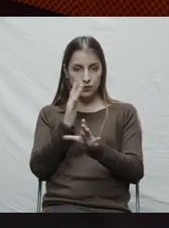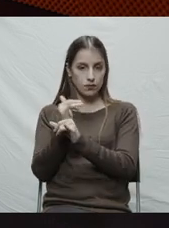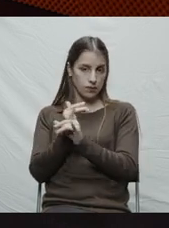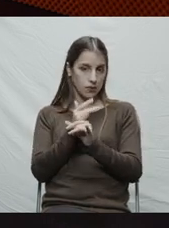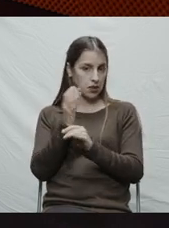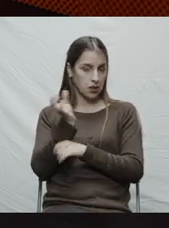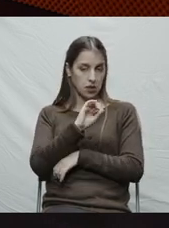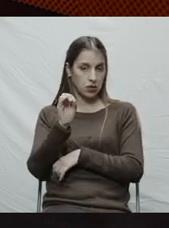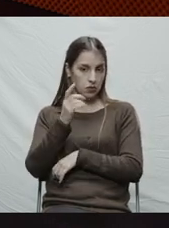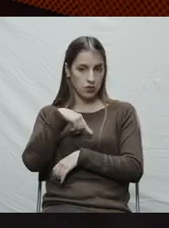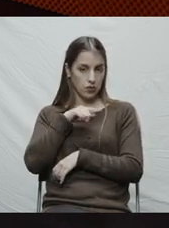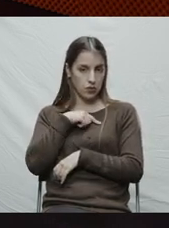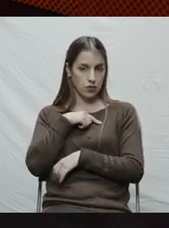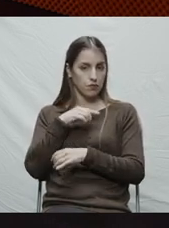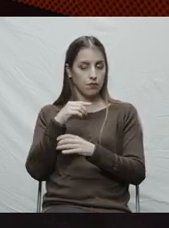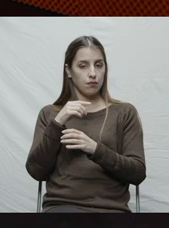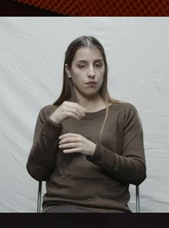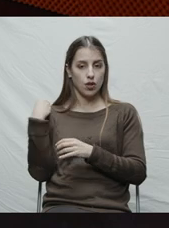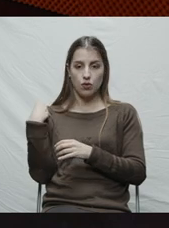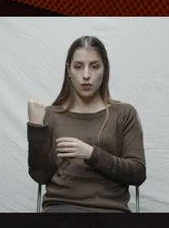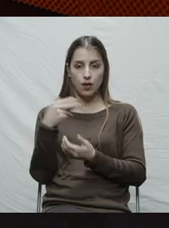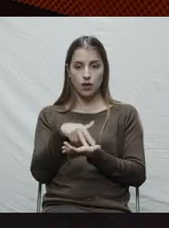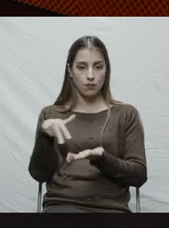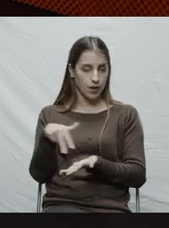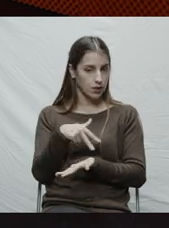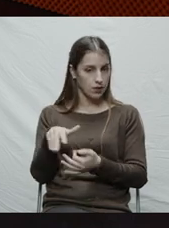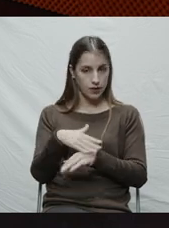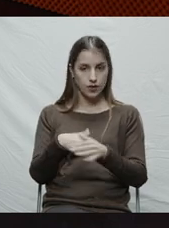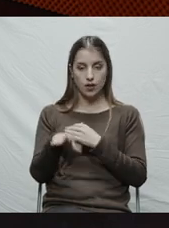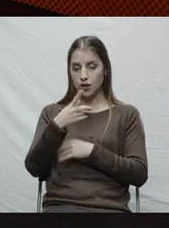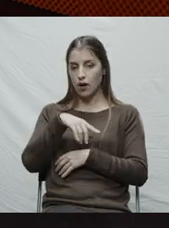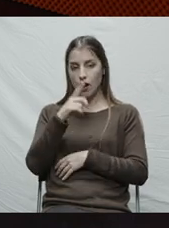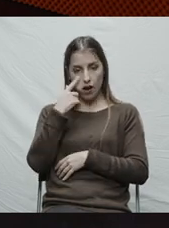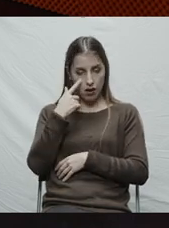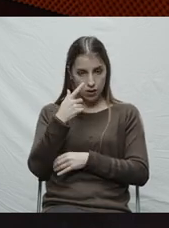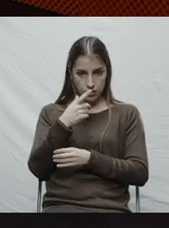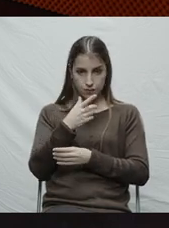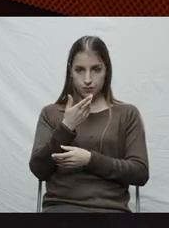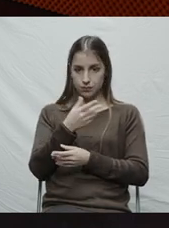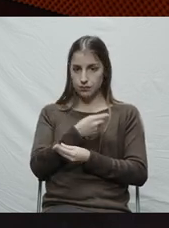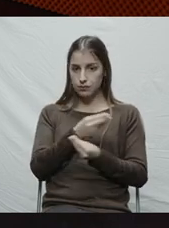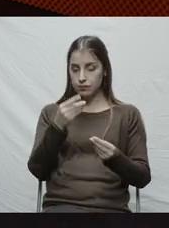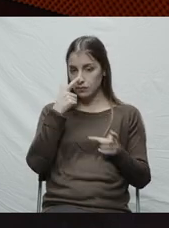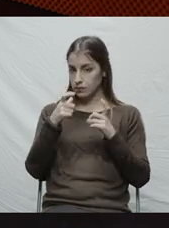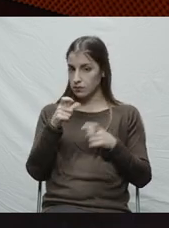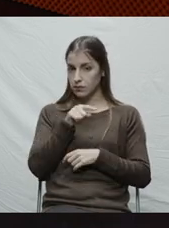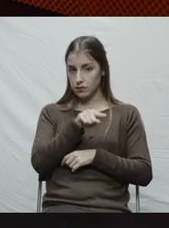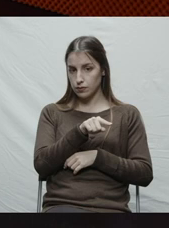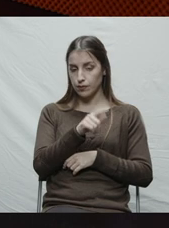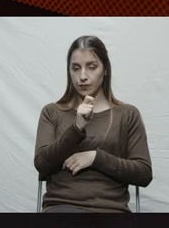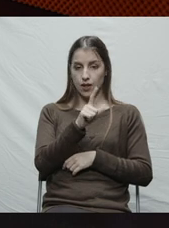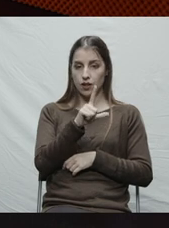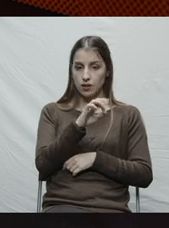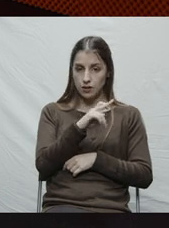estava preocupado em fazer uma peça. E trabalhámos e experimentámos com muitas pessoas naquela altura. A Vânia Rovisco esteve. Experimentámos com a